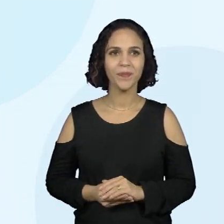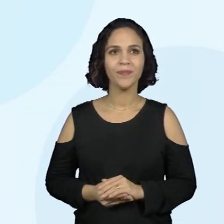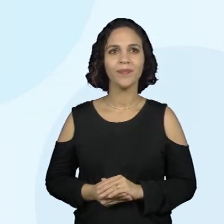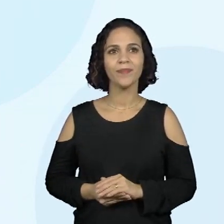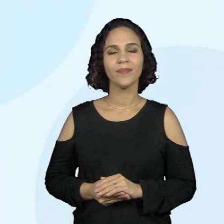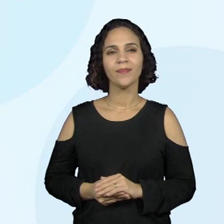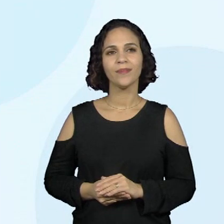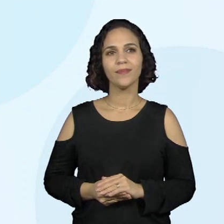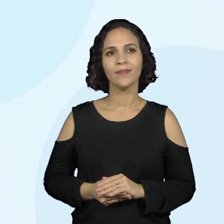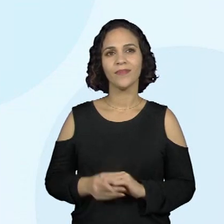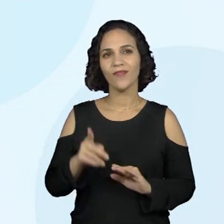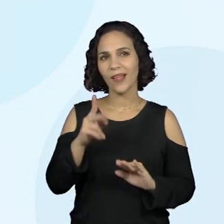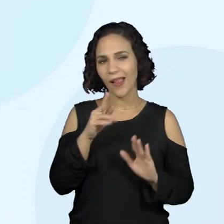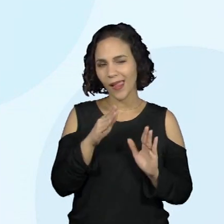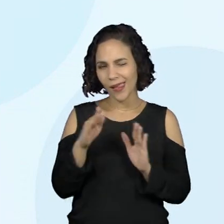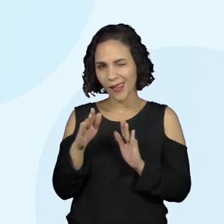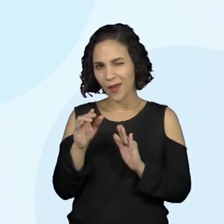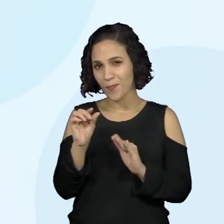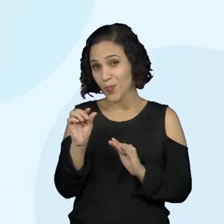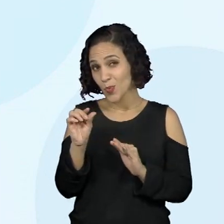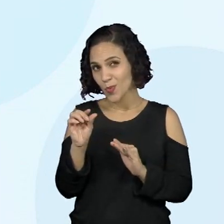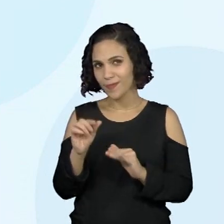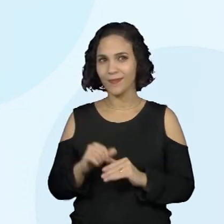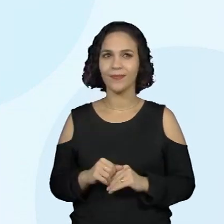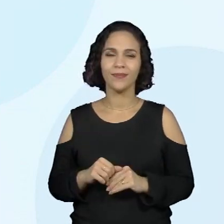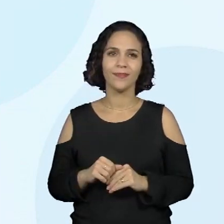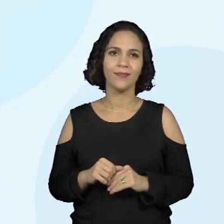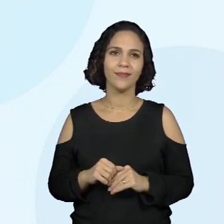Vai invadir um pouquinho o espaço da seguinte.